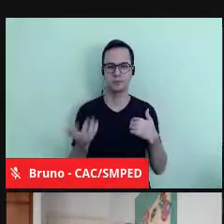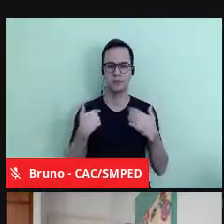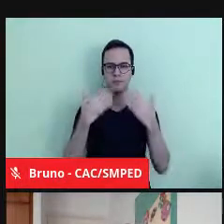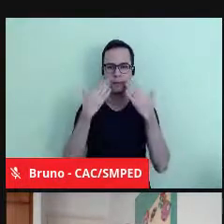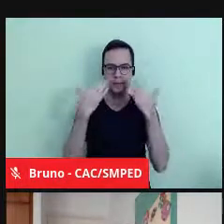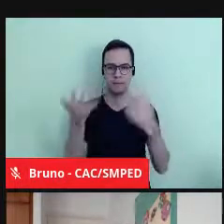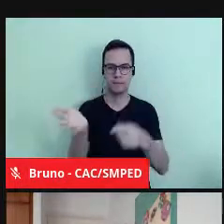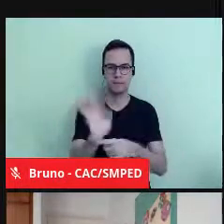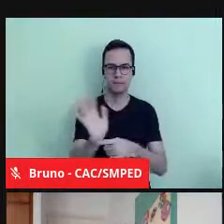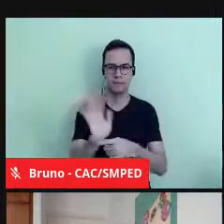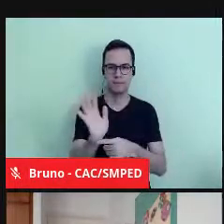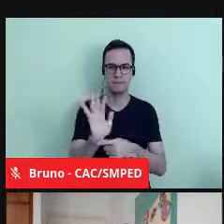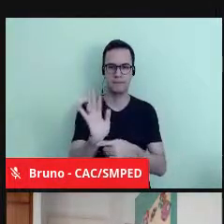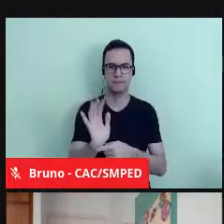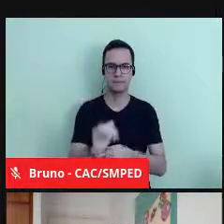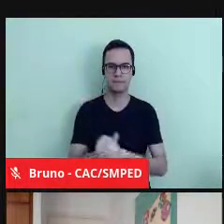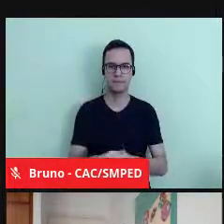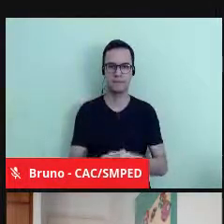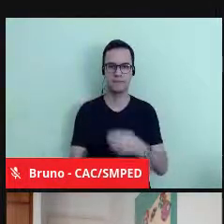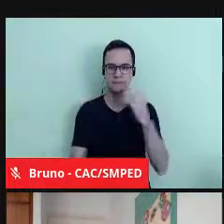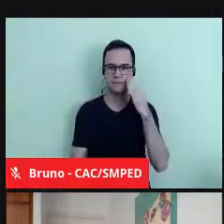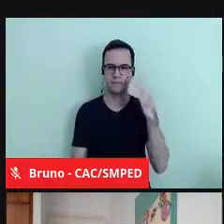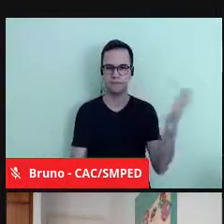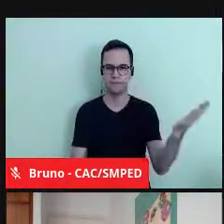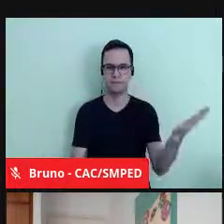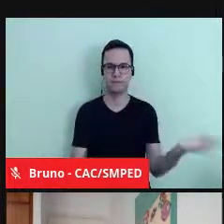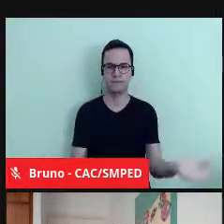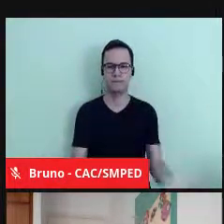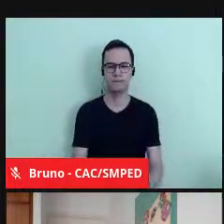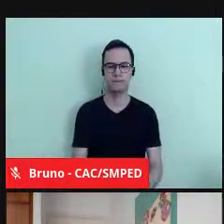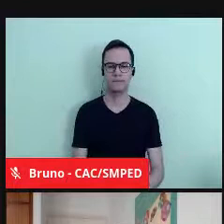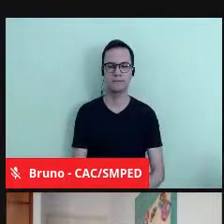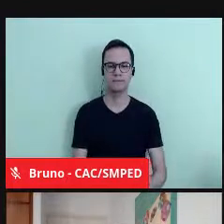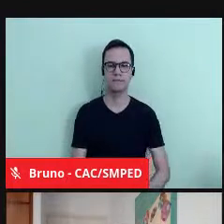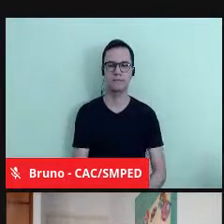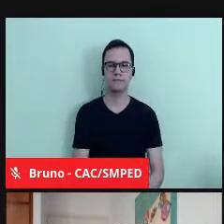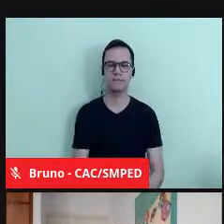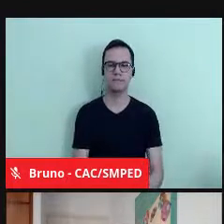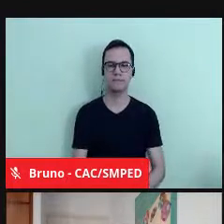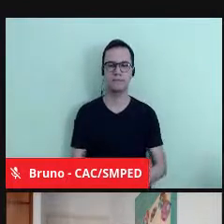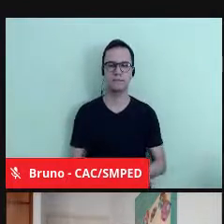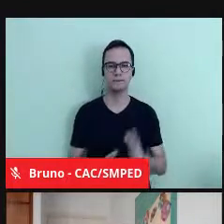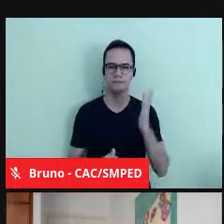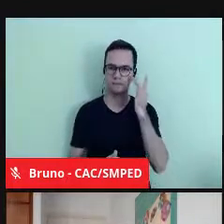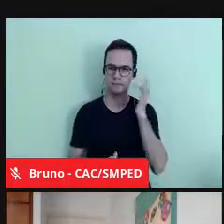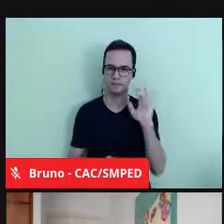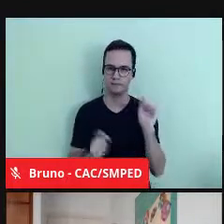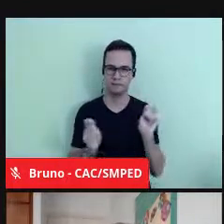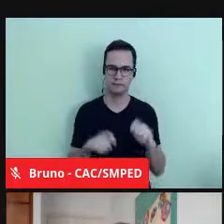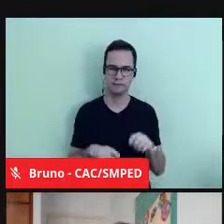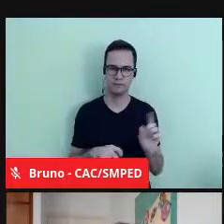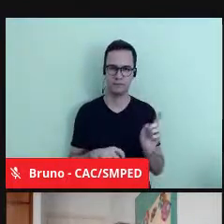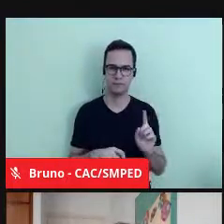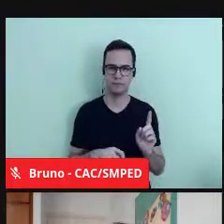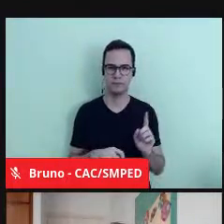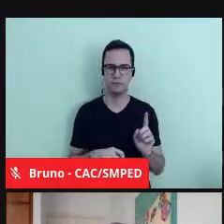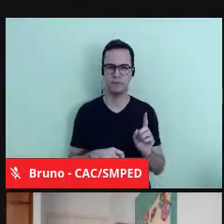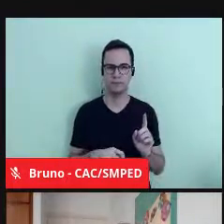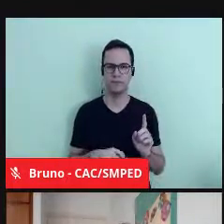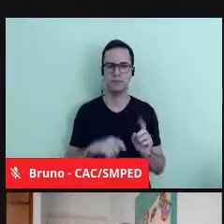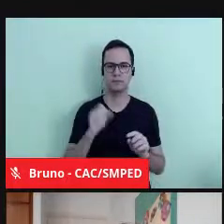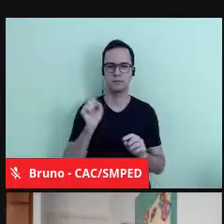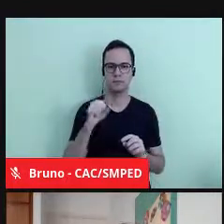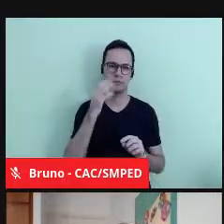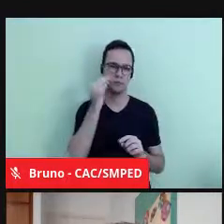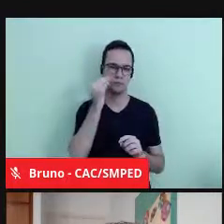passar aqui para vocês esses vídeos. Não sei se vai, agora eu estou na dúvida se eu partilhei a tela com som, mas